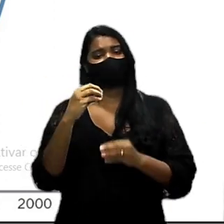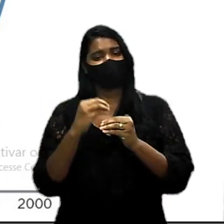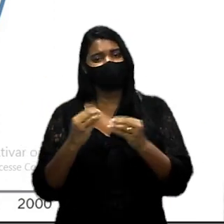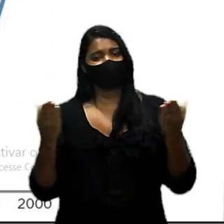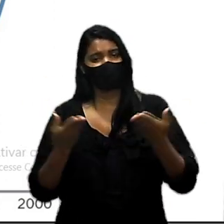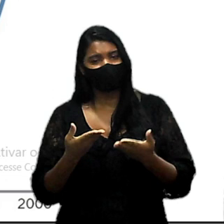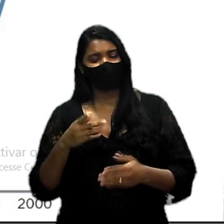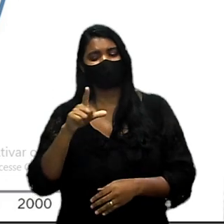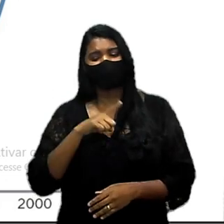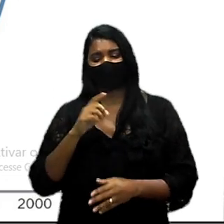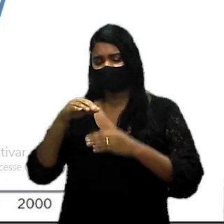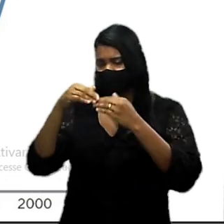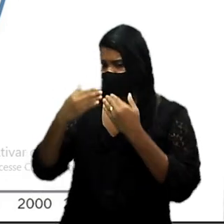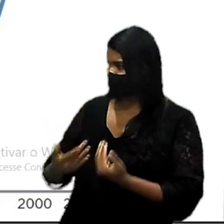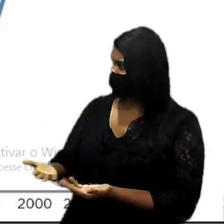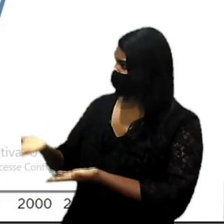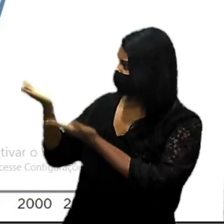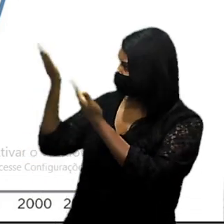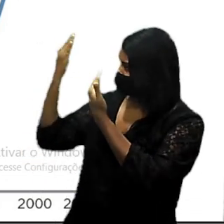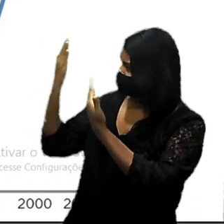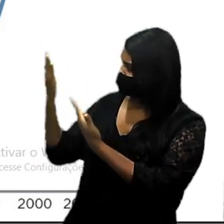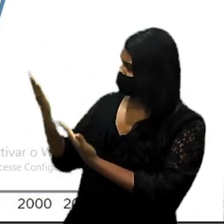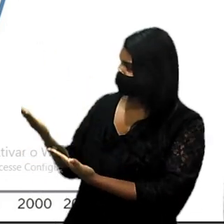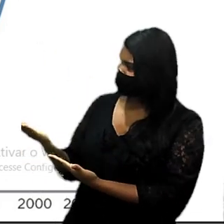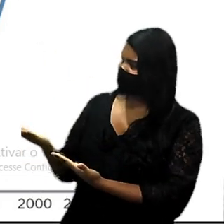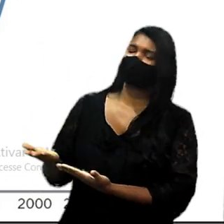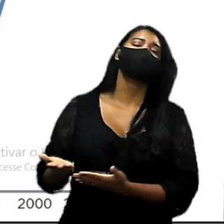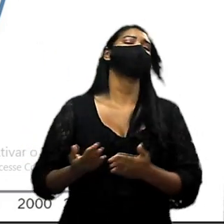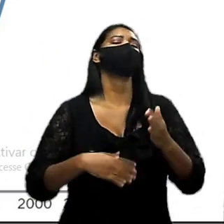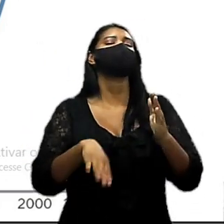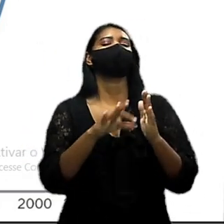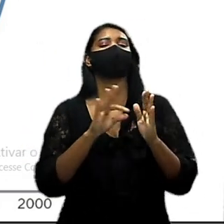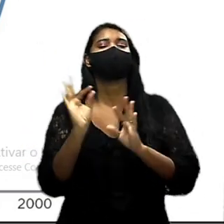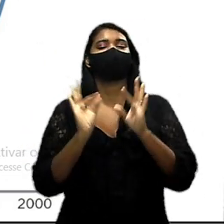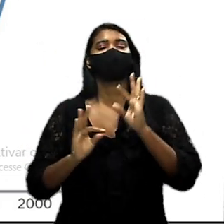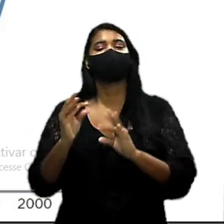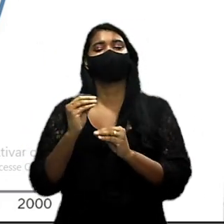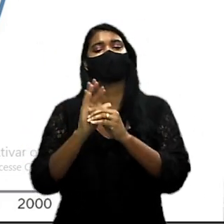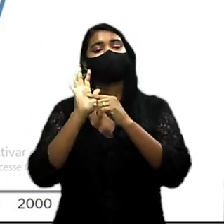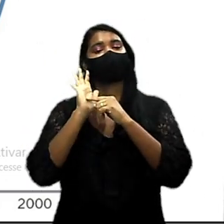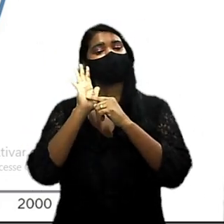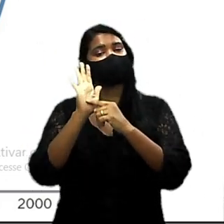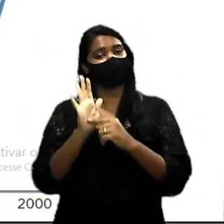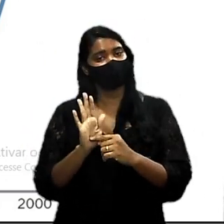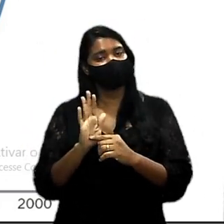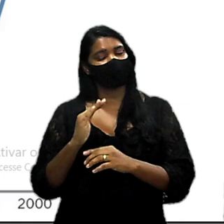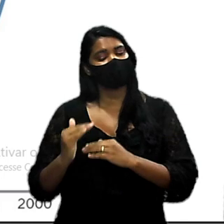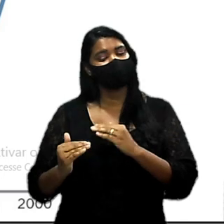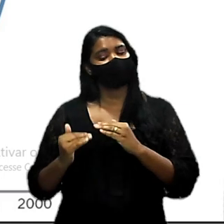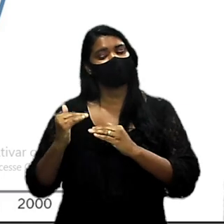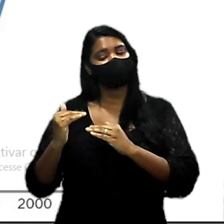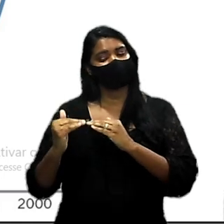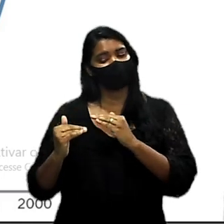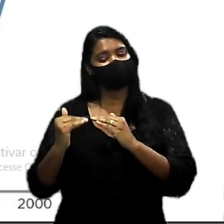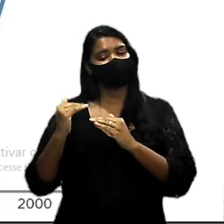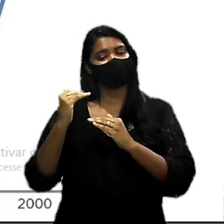já tem um gráfico extremamente acentuado, mostrando que essa evolução, que esse crescimento